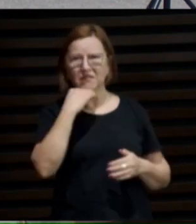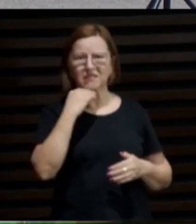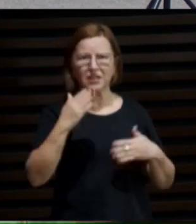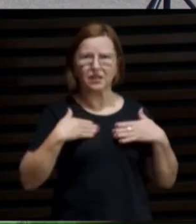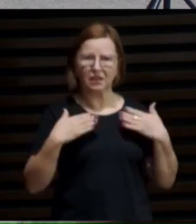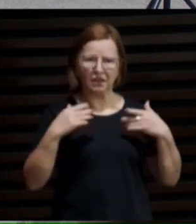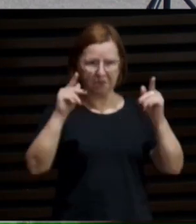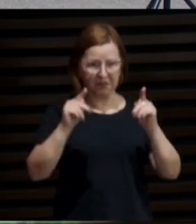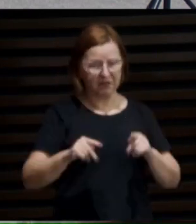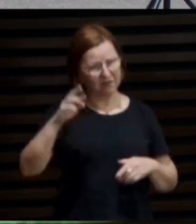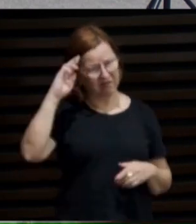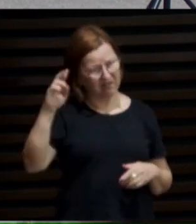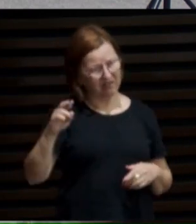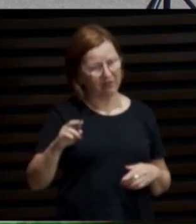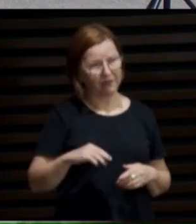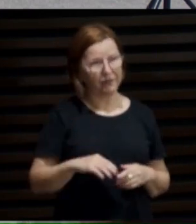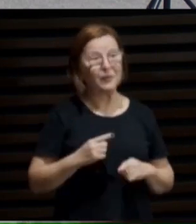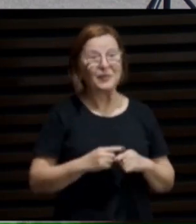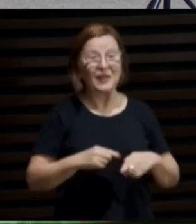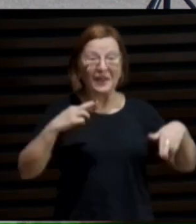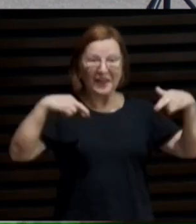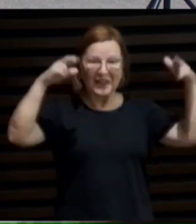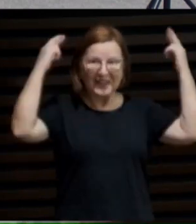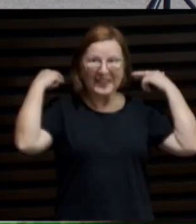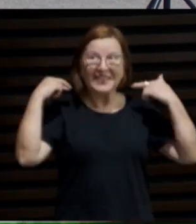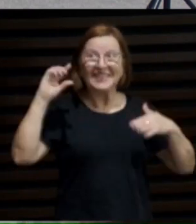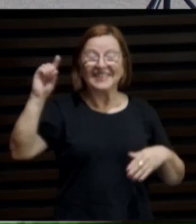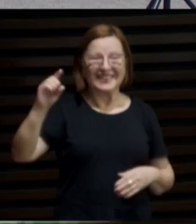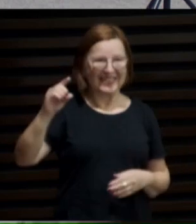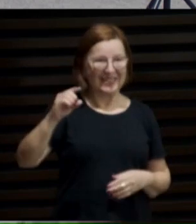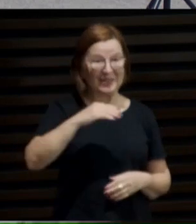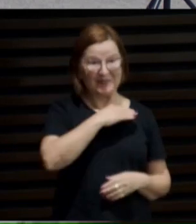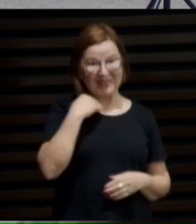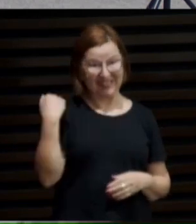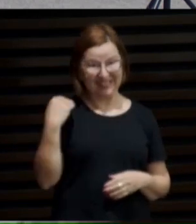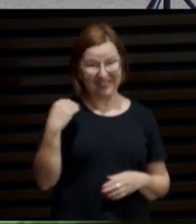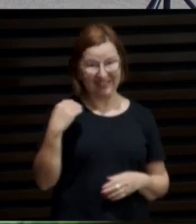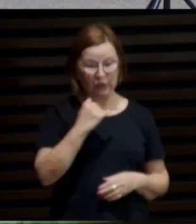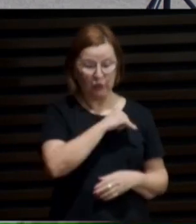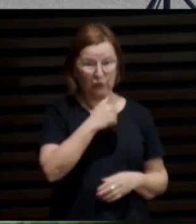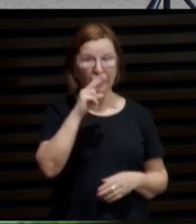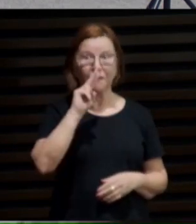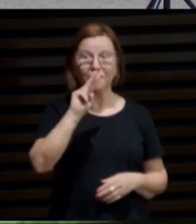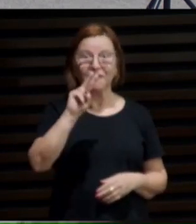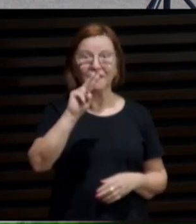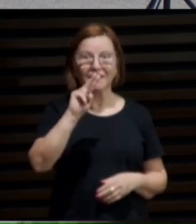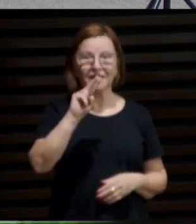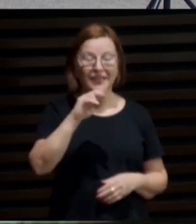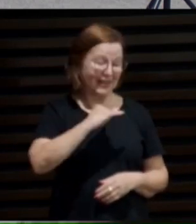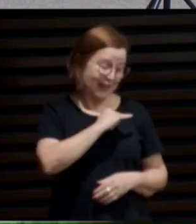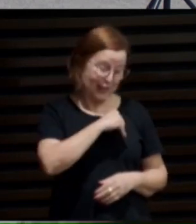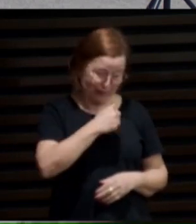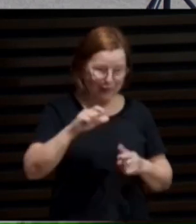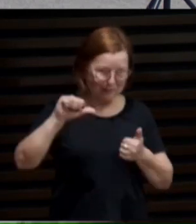Como deveríamos. Porque o Cordeiro de Deus foi imolado. João, ao ver Jesus, ele diz, eis o Cordeiro